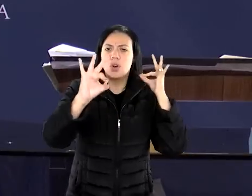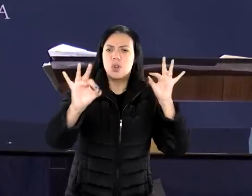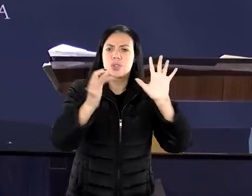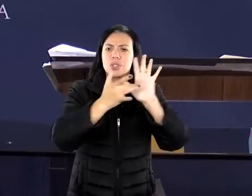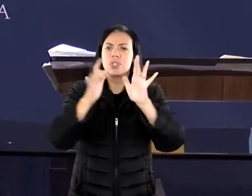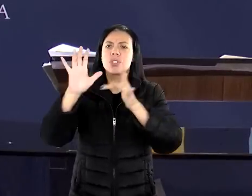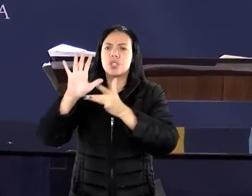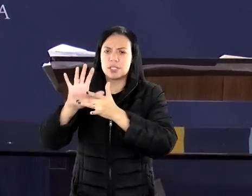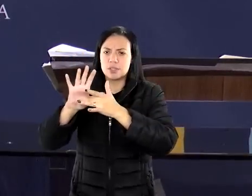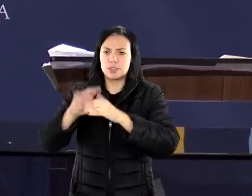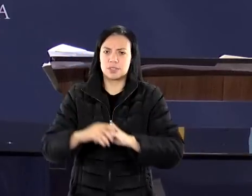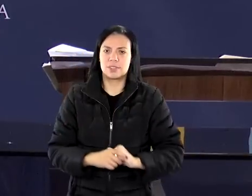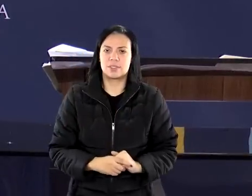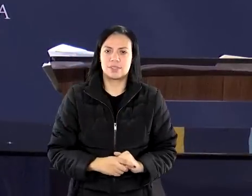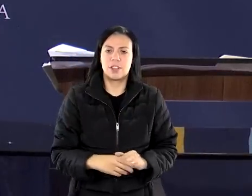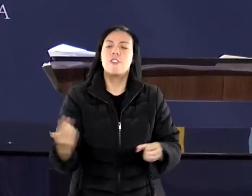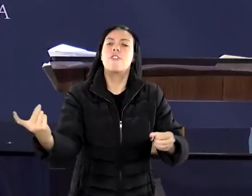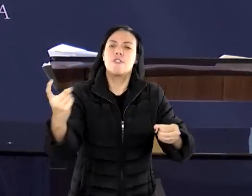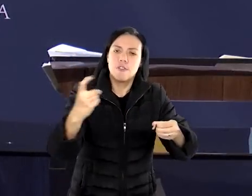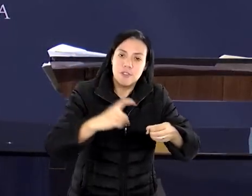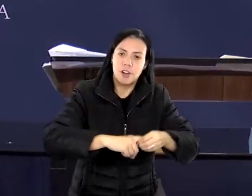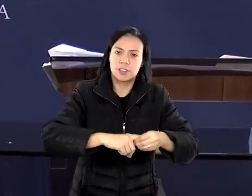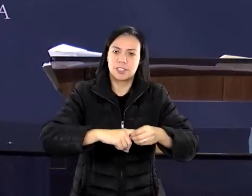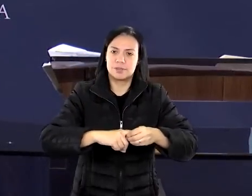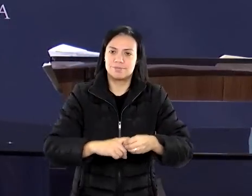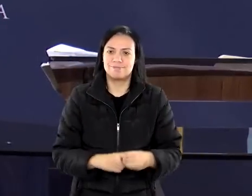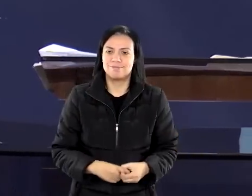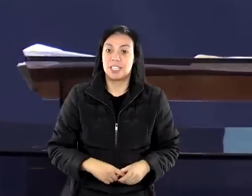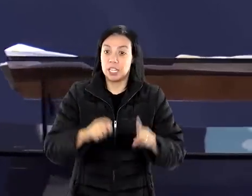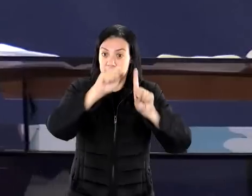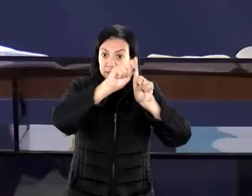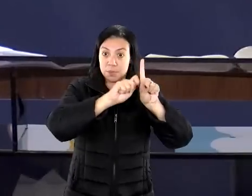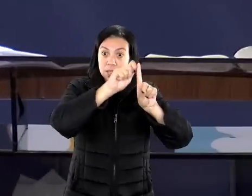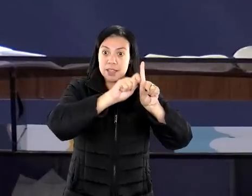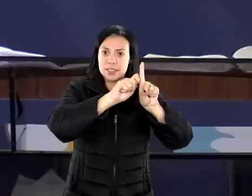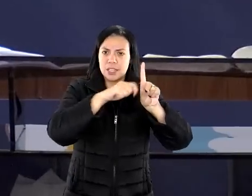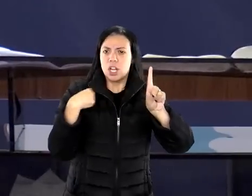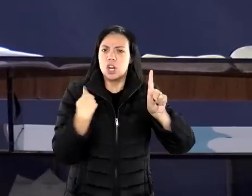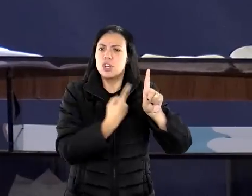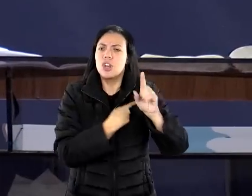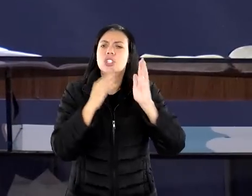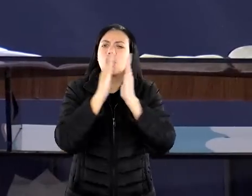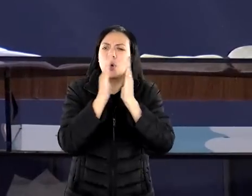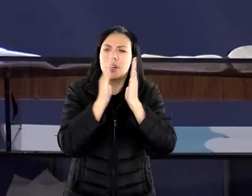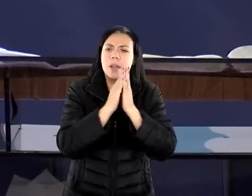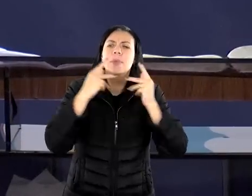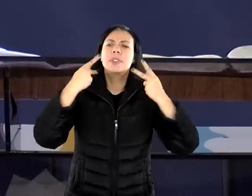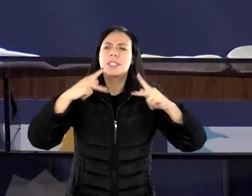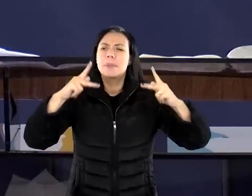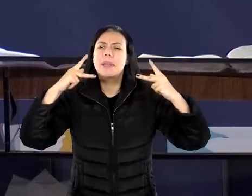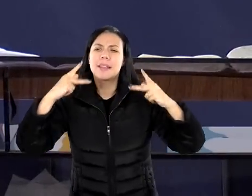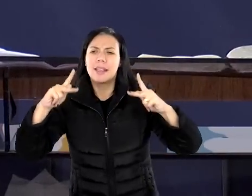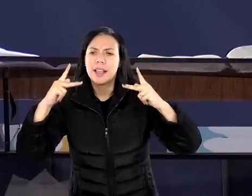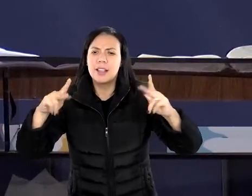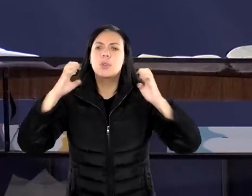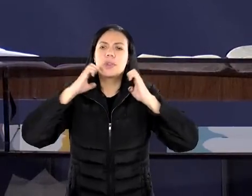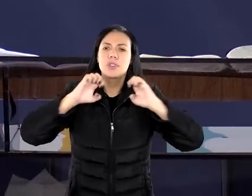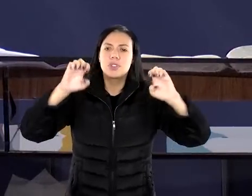Esse mês nós estamos orando e pregando o evangelho para que as pessoas se convertam, se voltem para Deus.